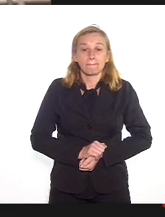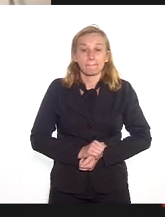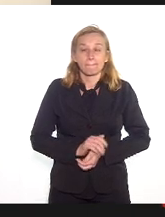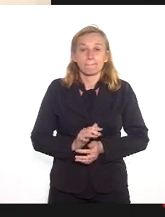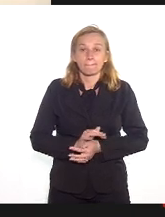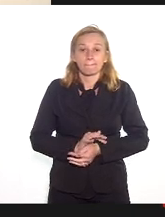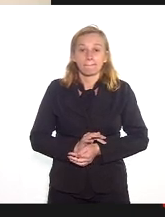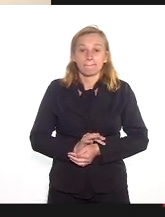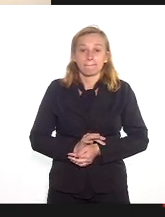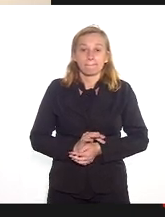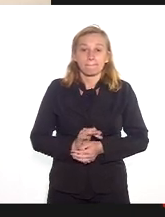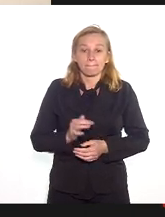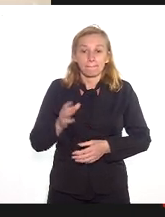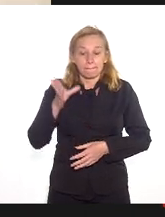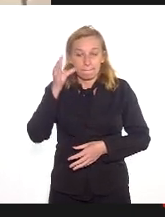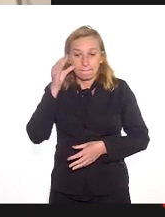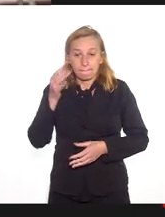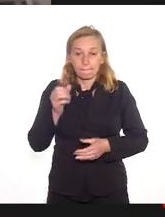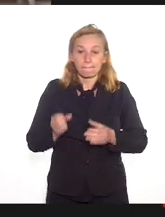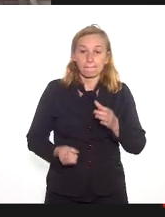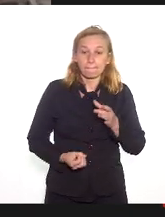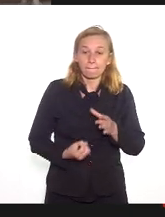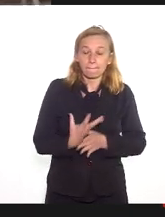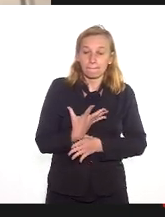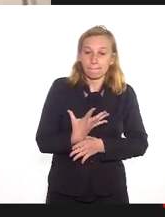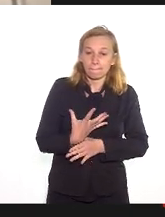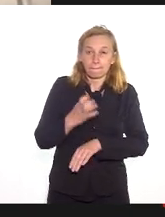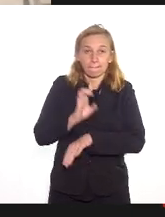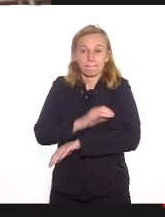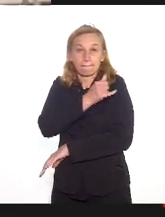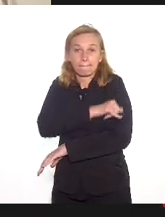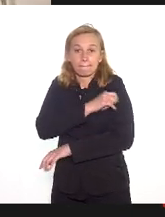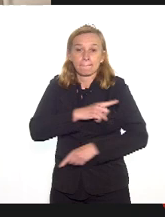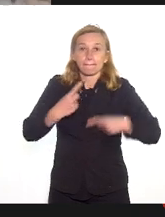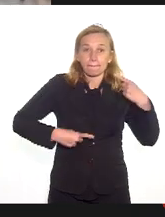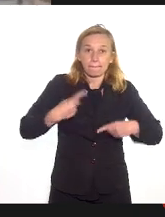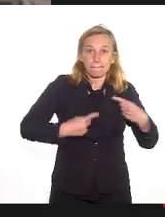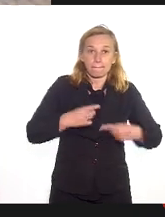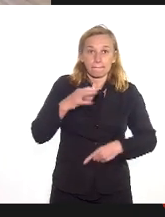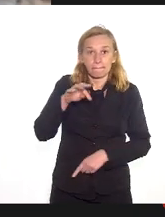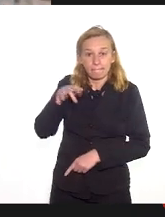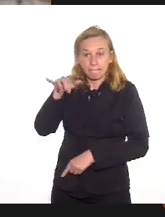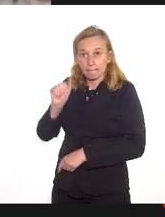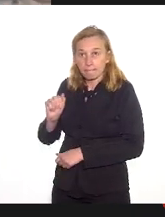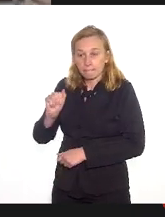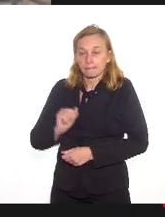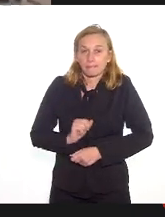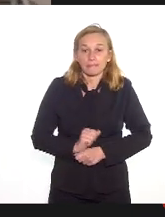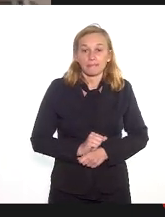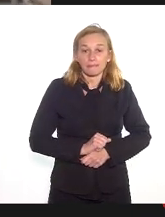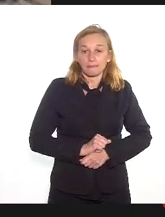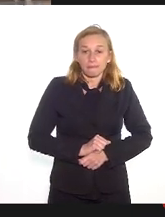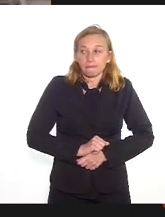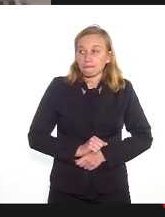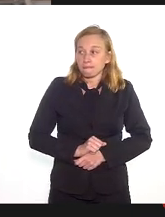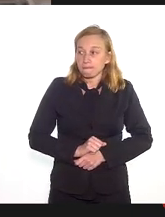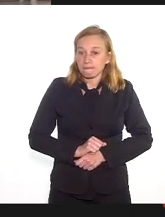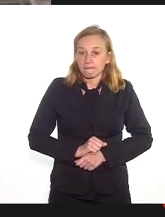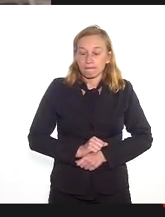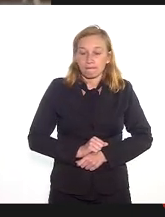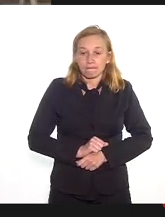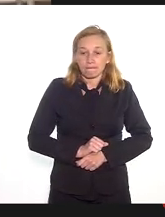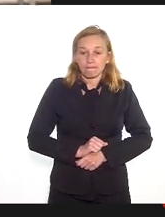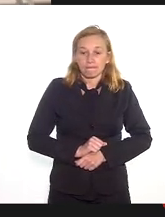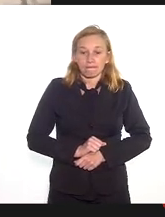para o Estado do Rio de Janeiro políticas sistêmicas, uma visão integrada que nos tire desse longo ciclo vicioso e